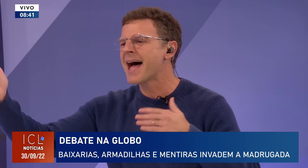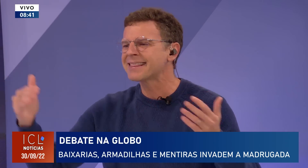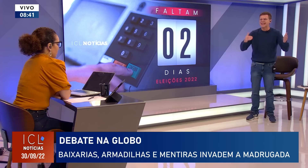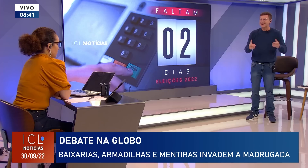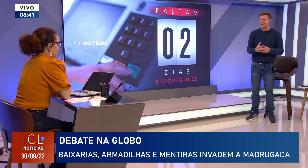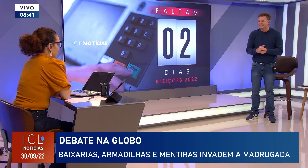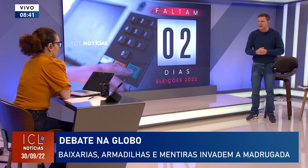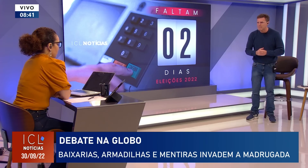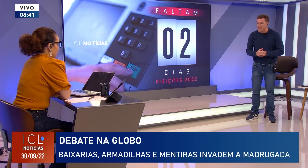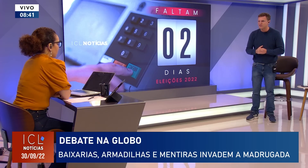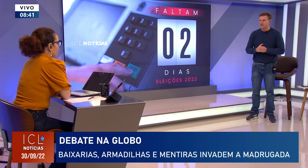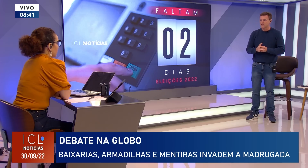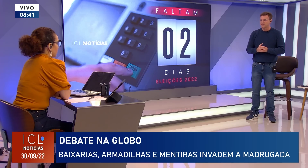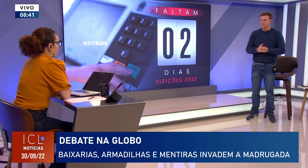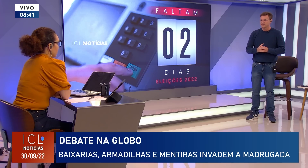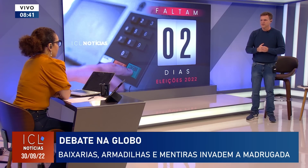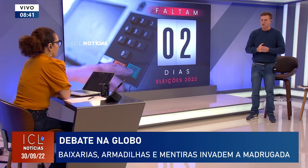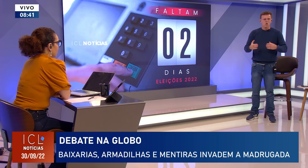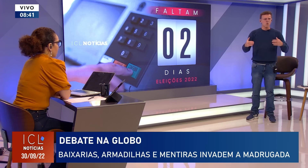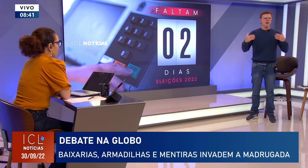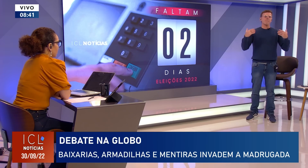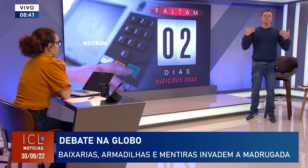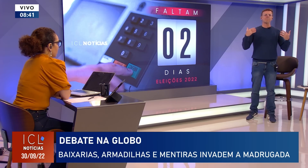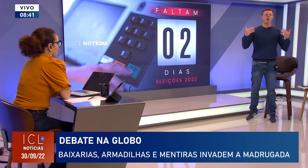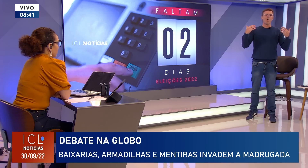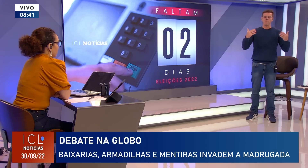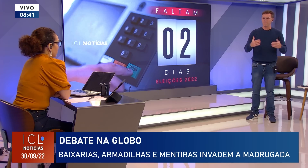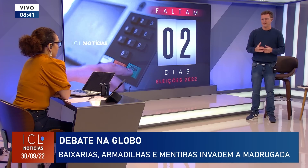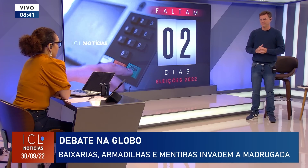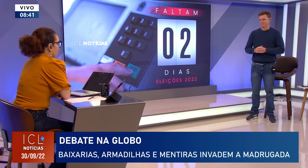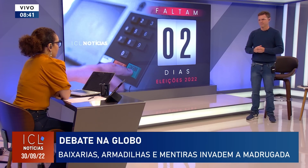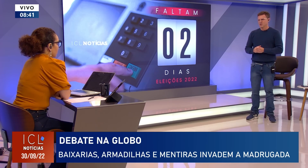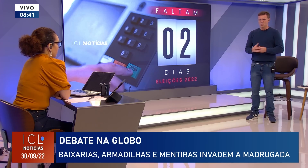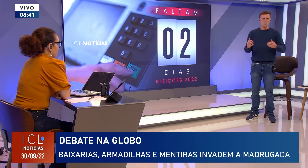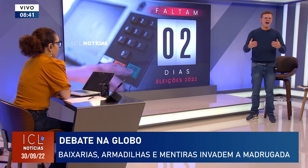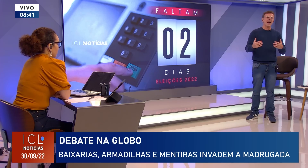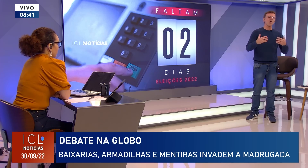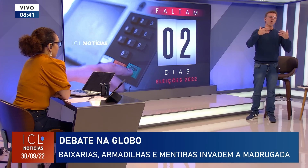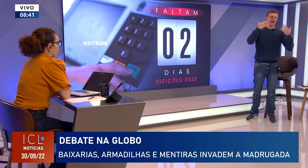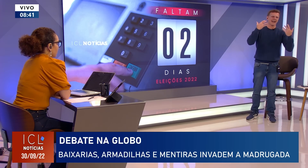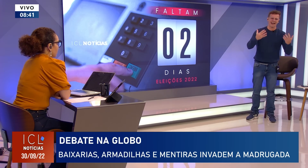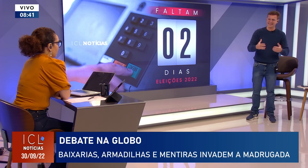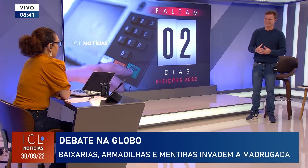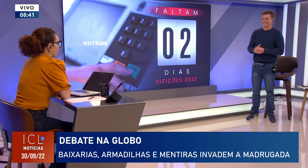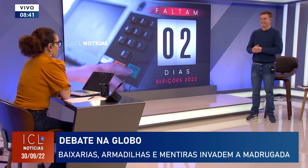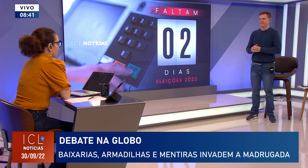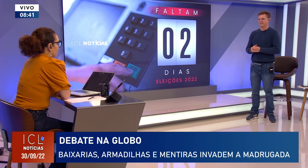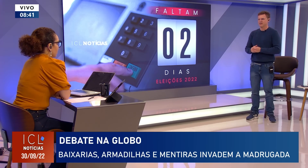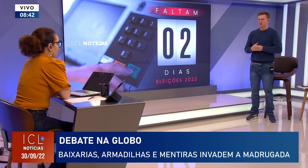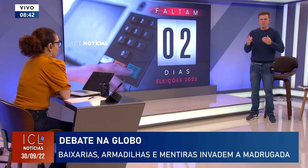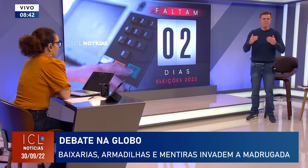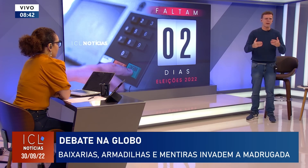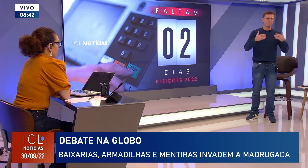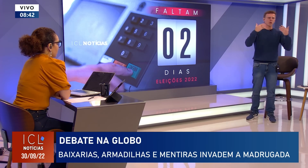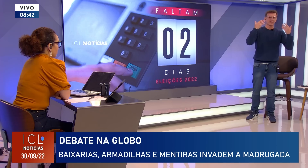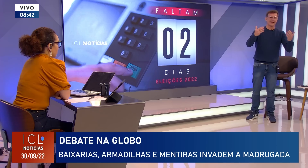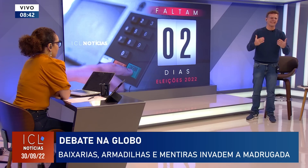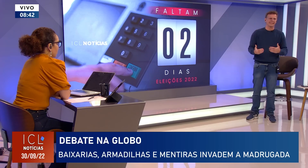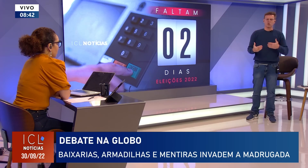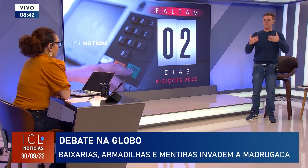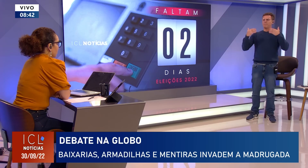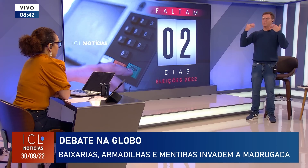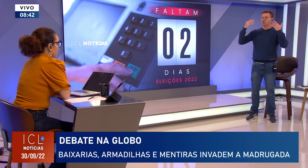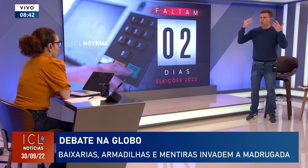Nada Além da Média com uma pompa com uma arrogância com uma